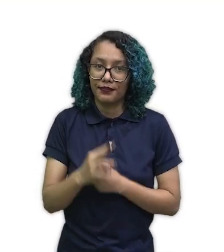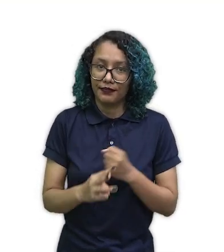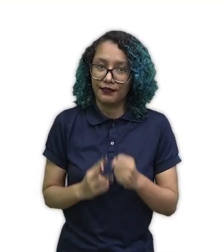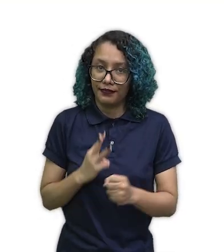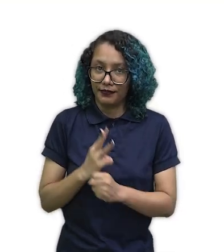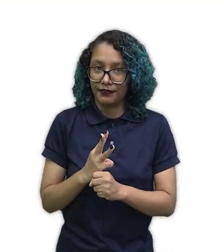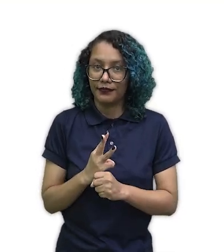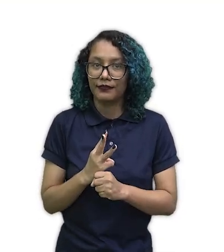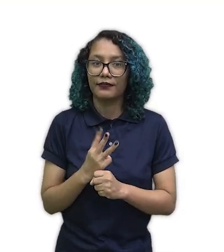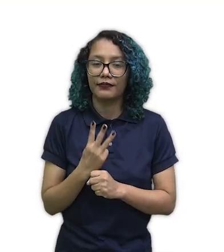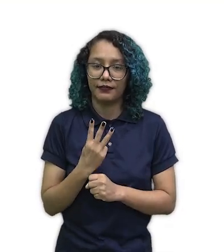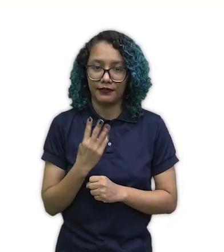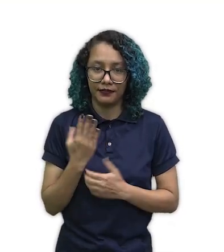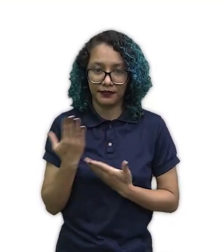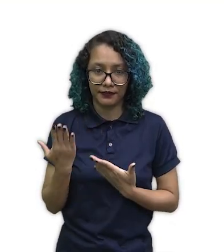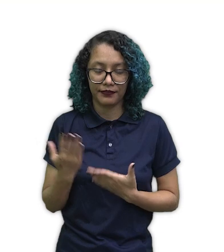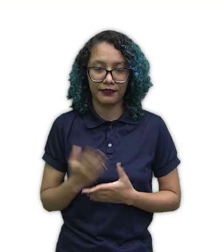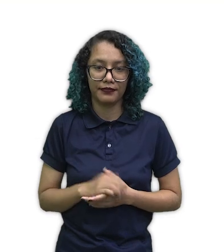anos.